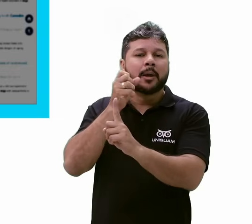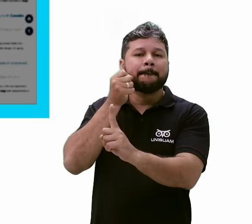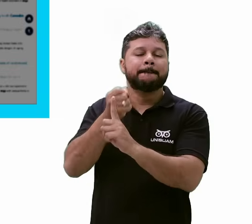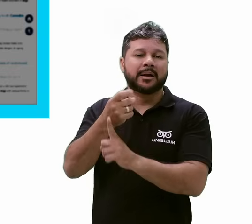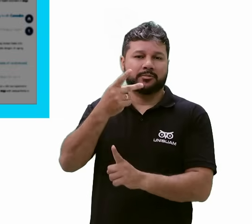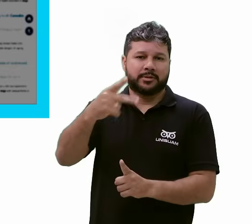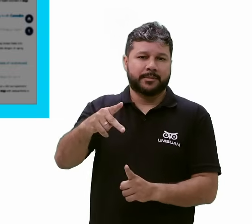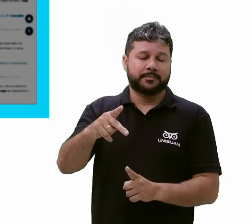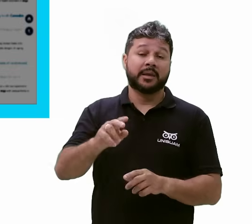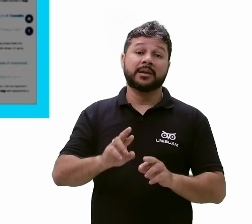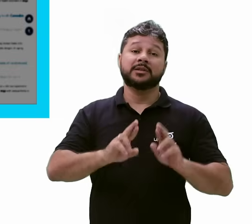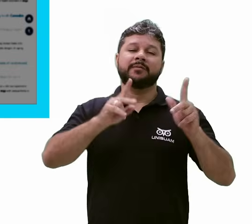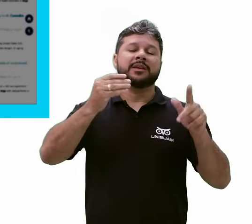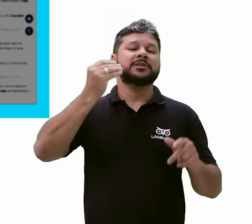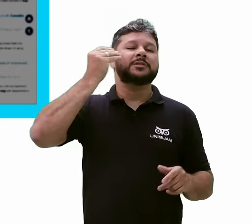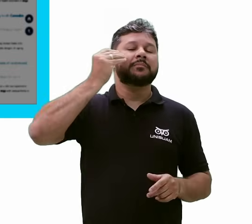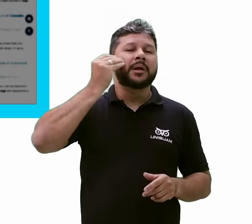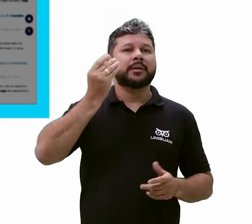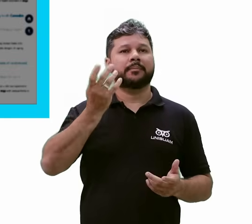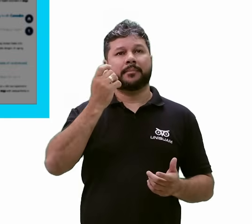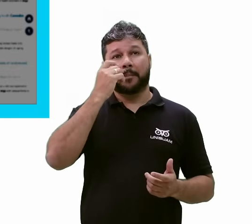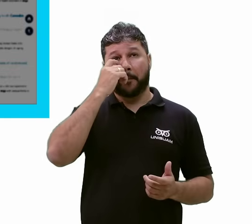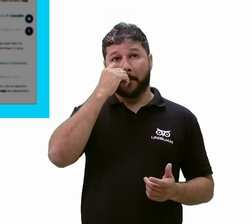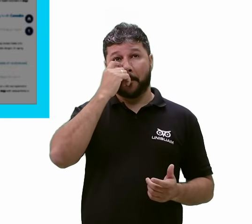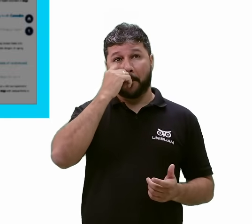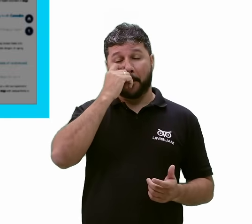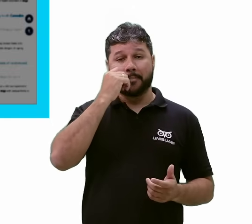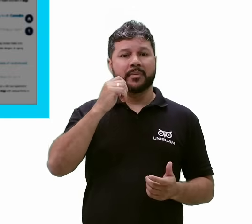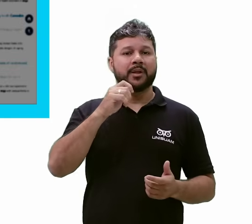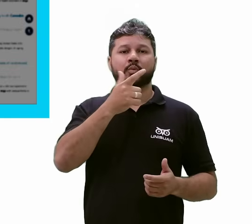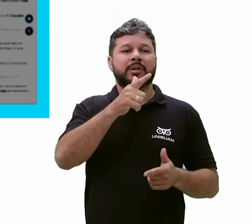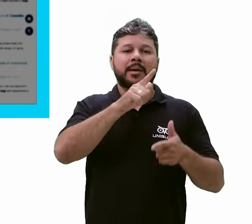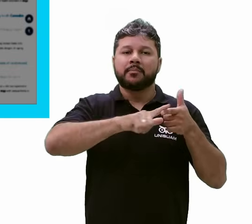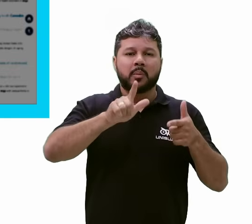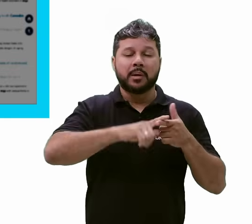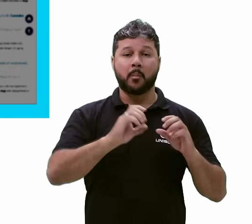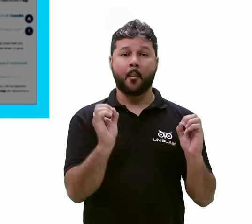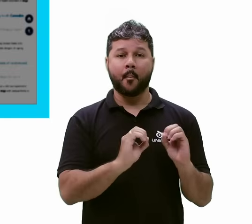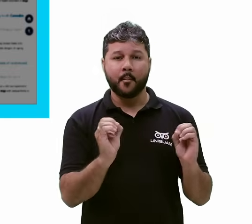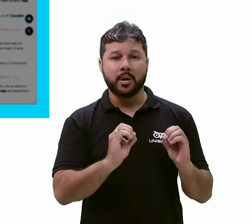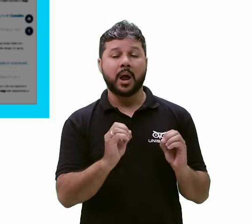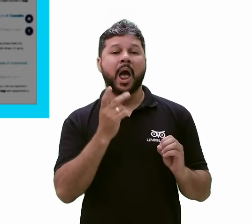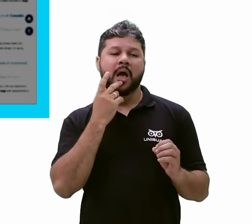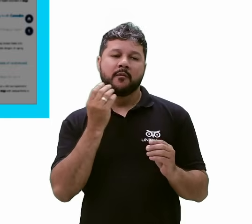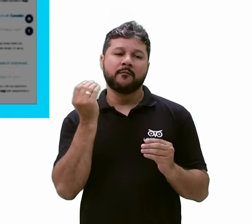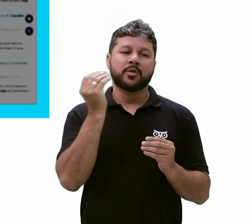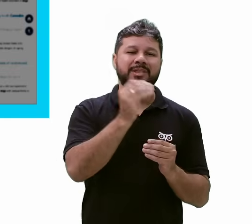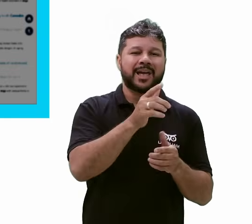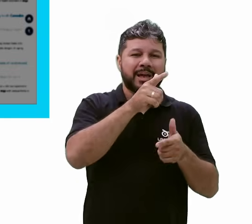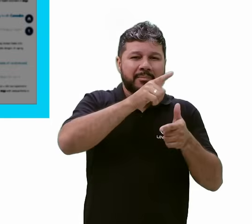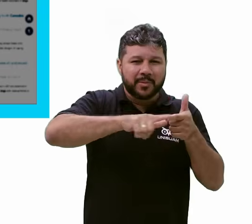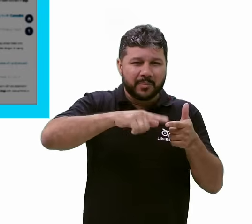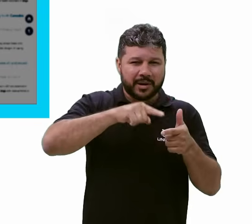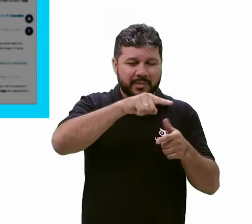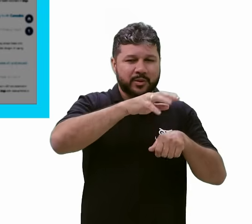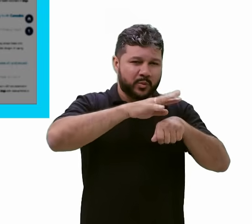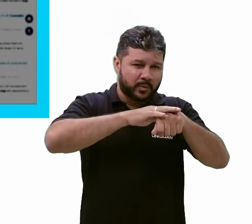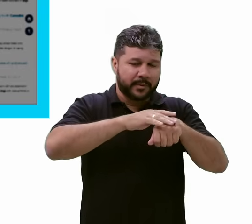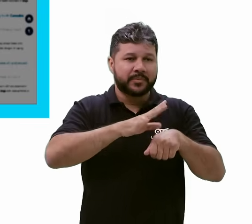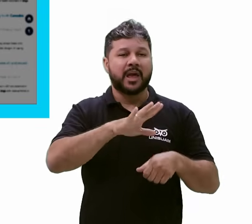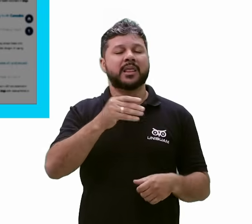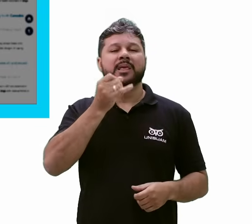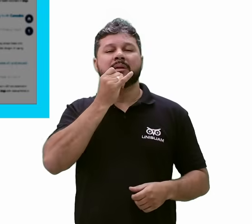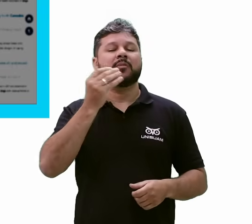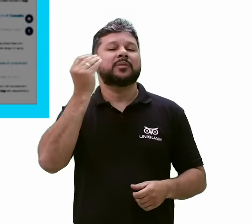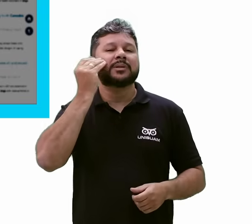medicação, tá? Diferente do experimental, que eu vou ter um animal que não tem problema nenhum, eu vou causar esse problema nesse animal, então, eu